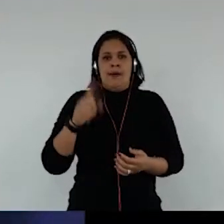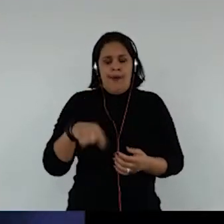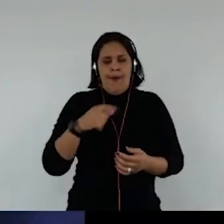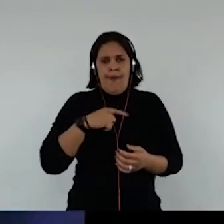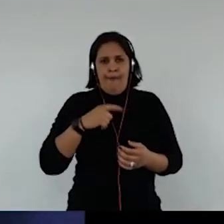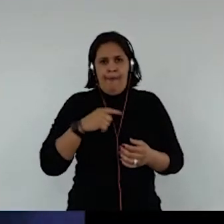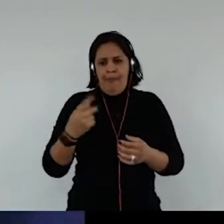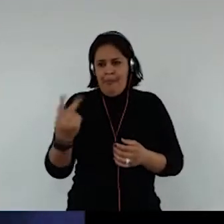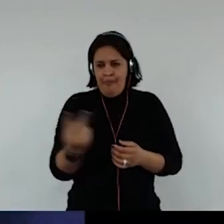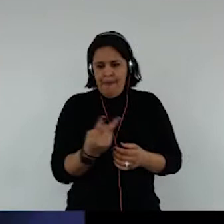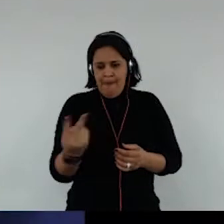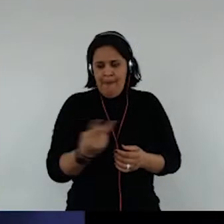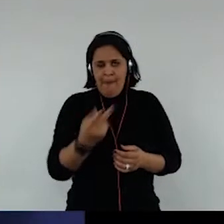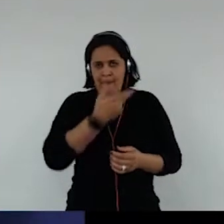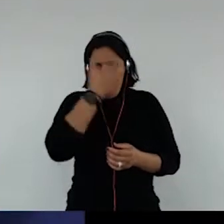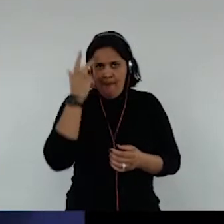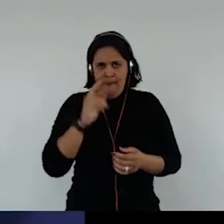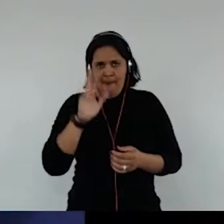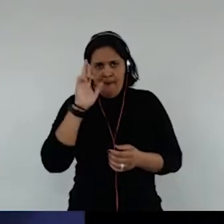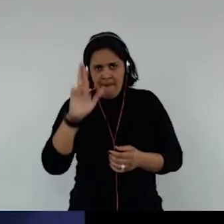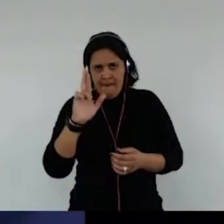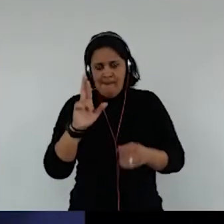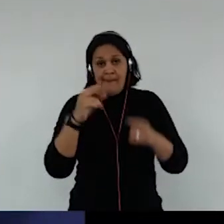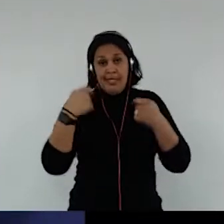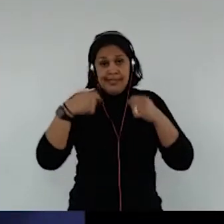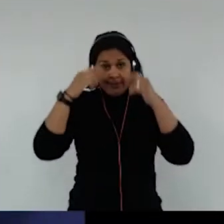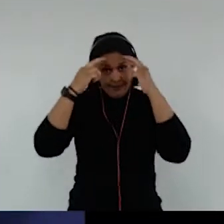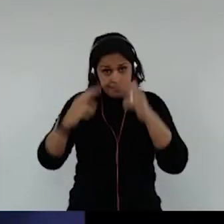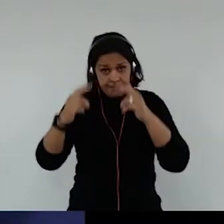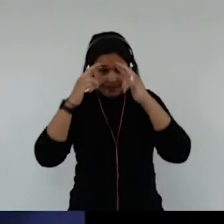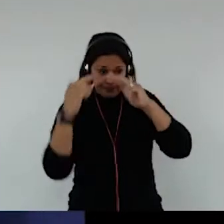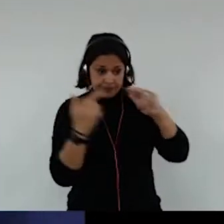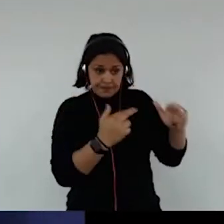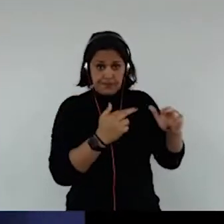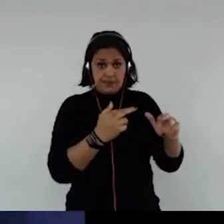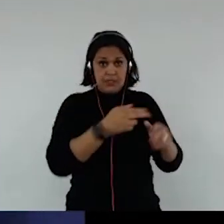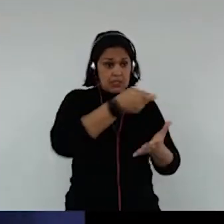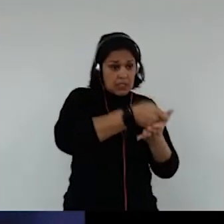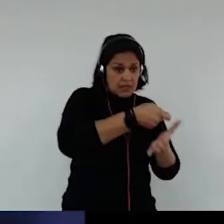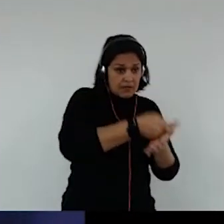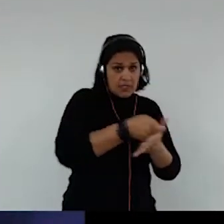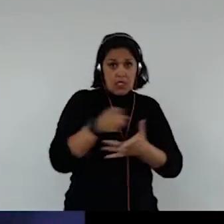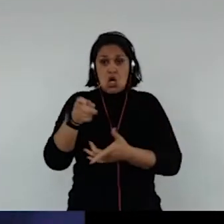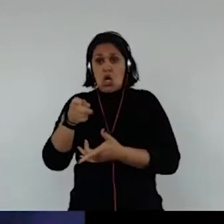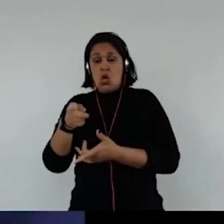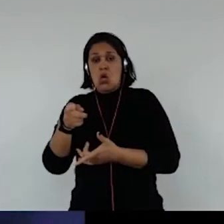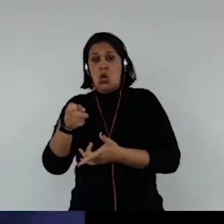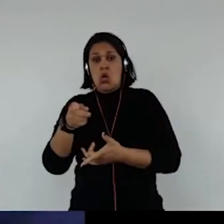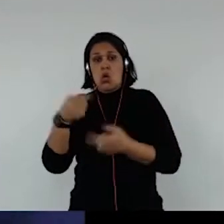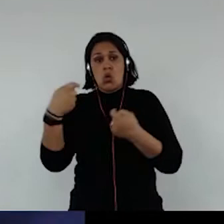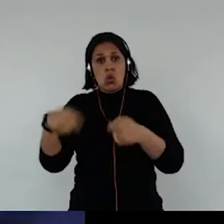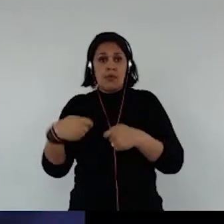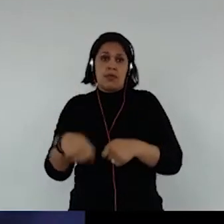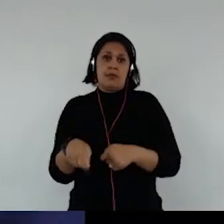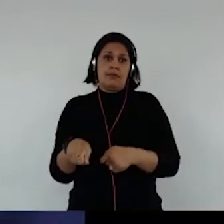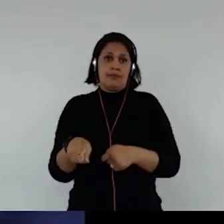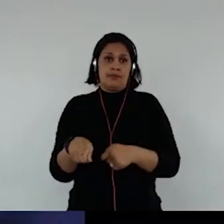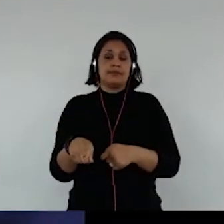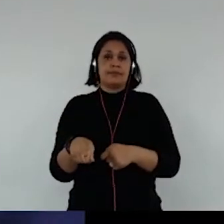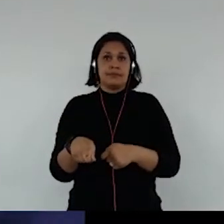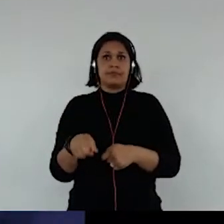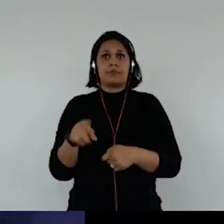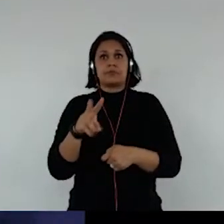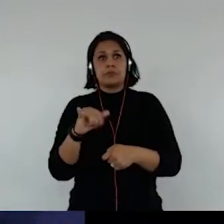as partes, que é respeitada a autonomia, as partes com dever e a obrigação de renegociar, seria uma